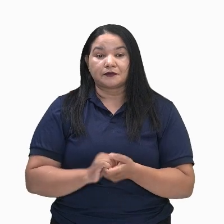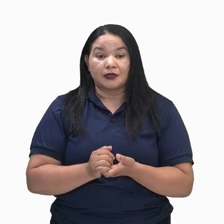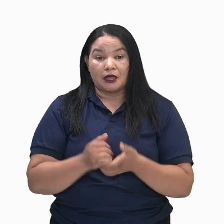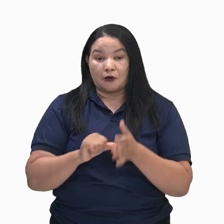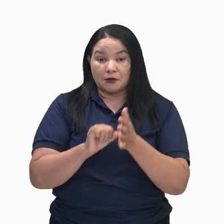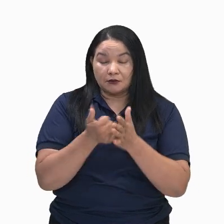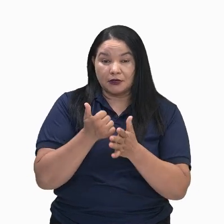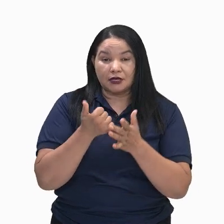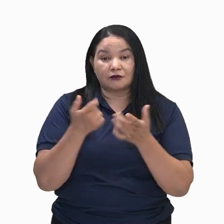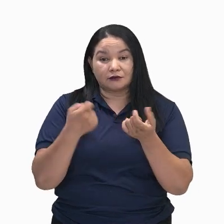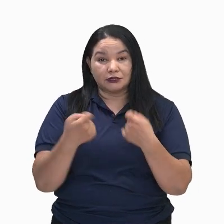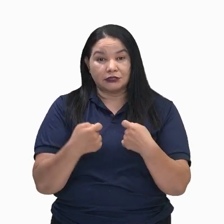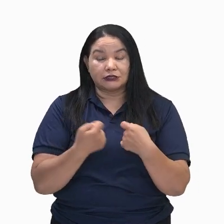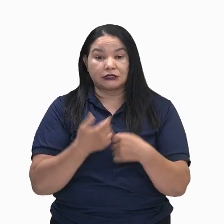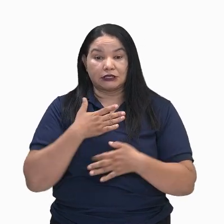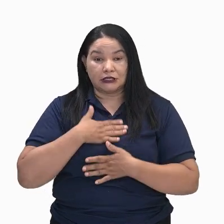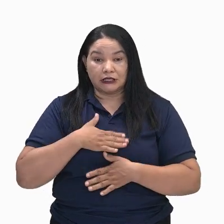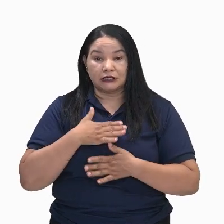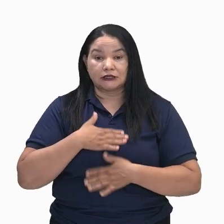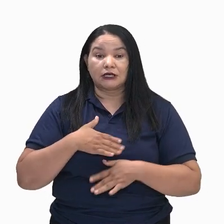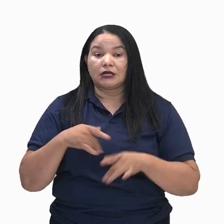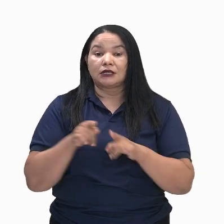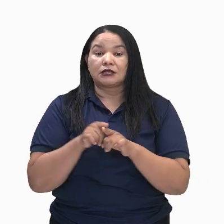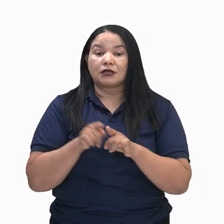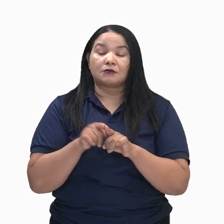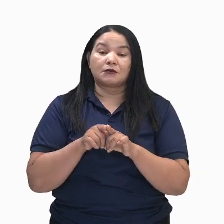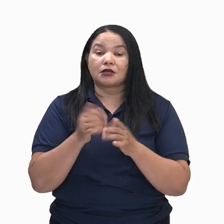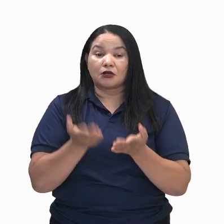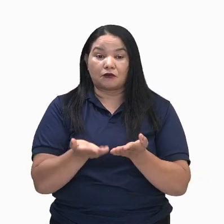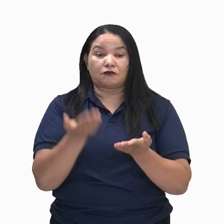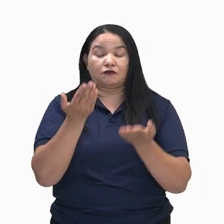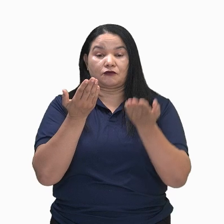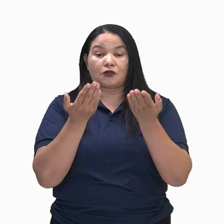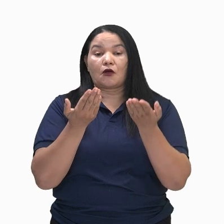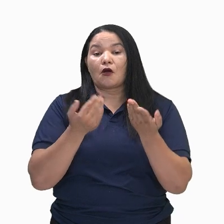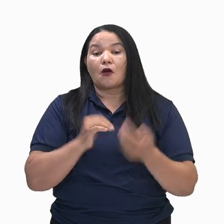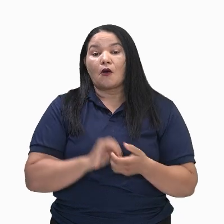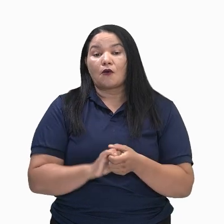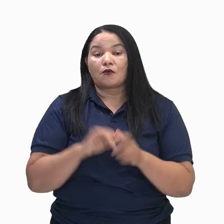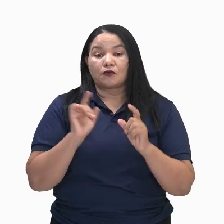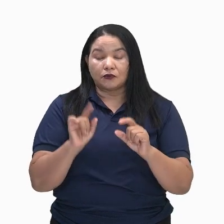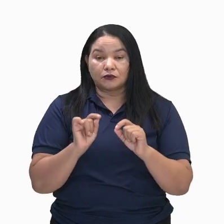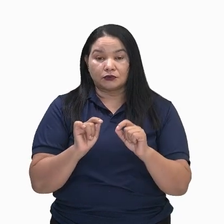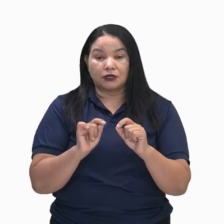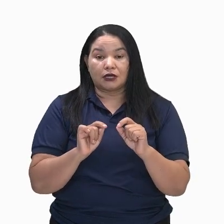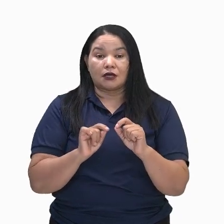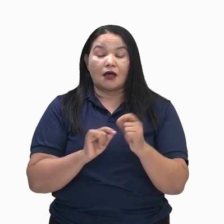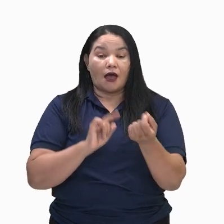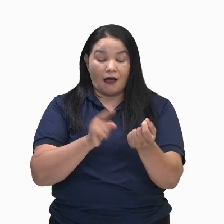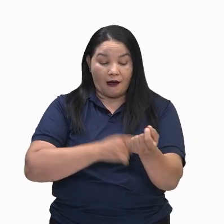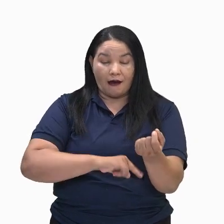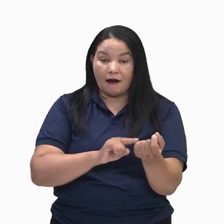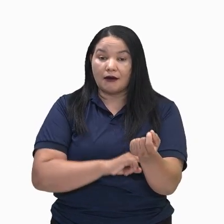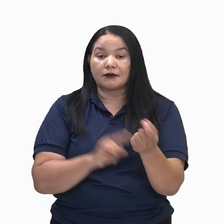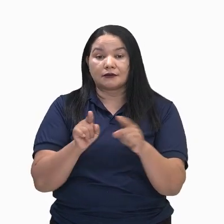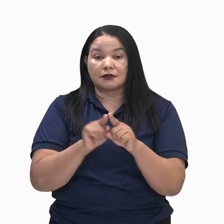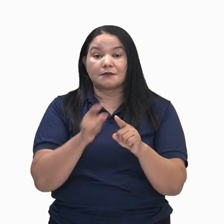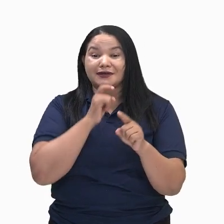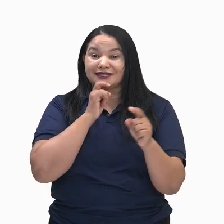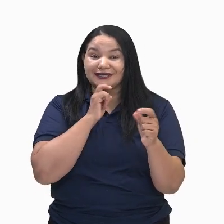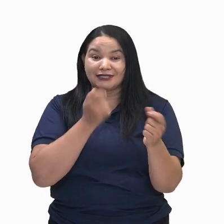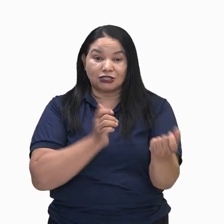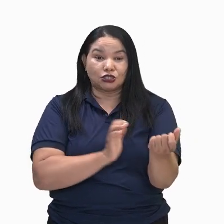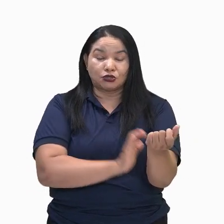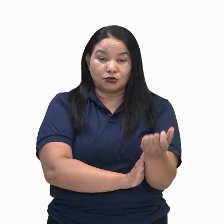nós vamos descansar e elevar a área lesionada, evitar movimentar a área afetada e aplicar gelo, lembrando que não